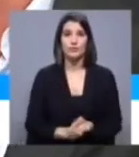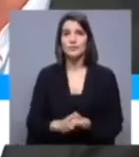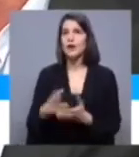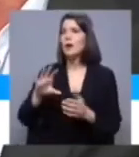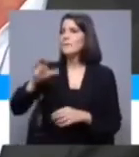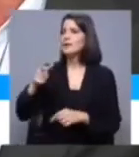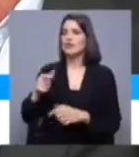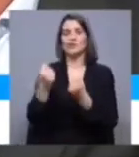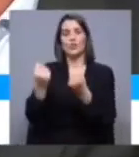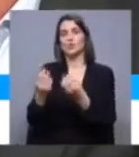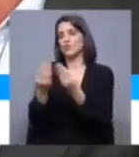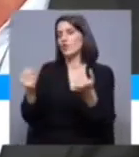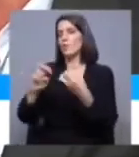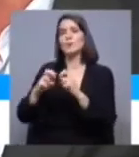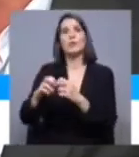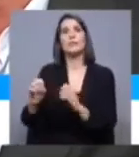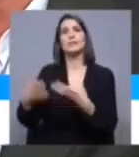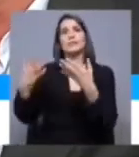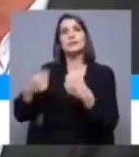pode resolver os principais problemas,